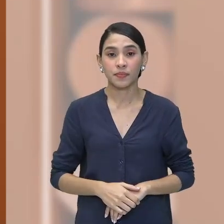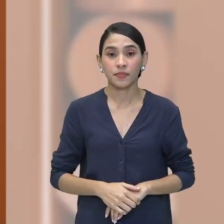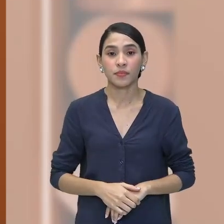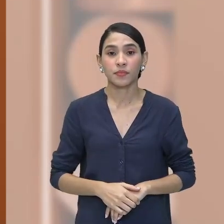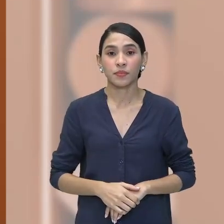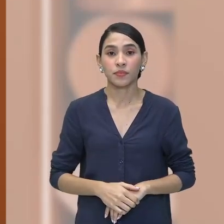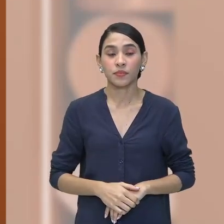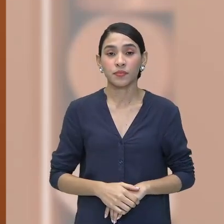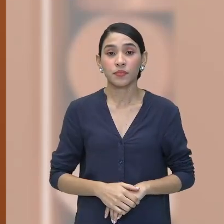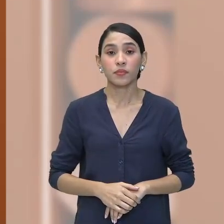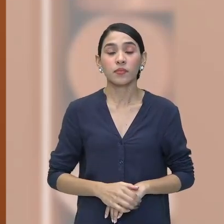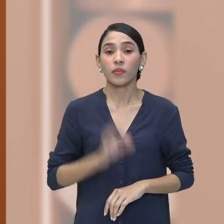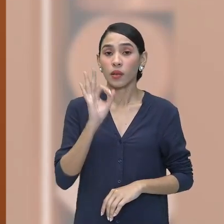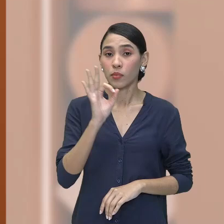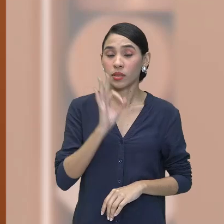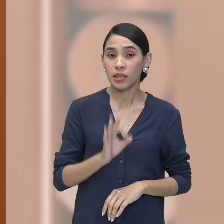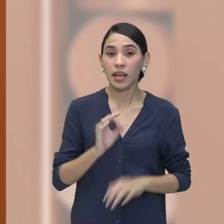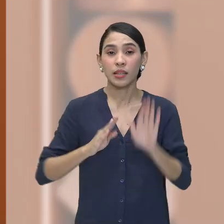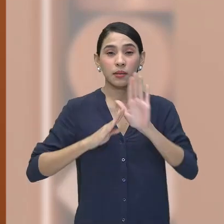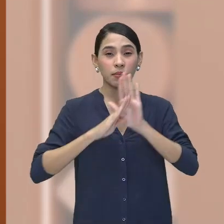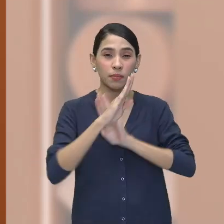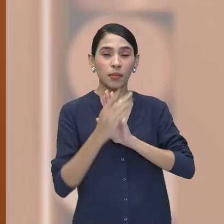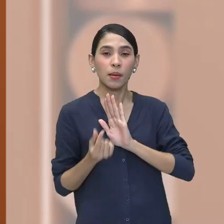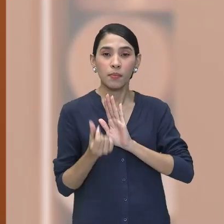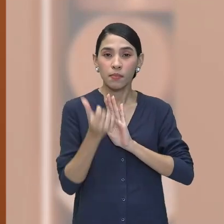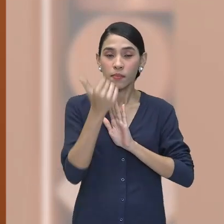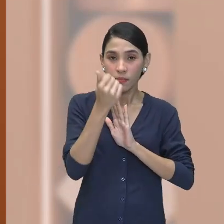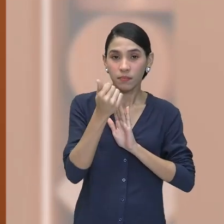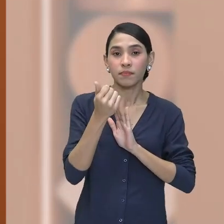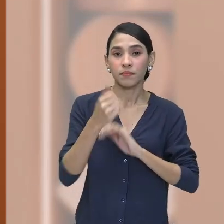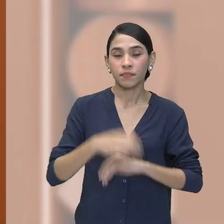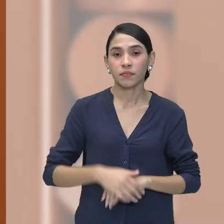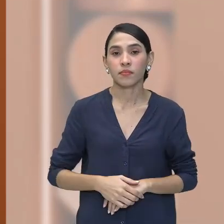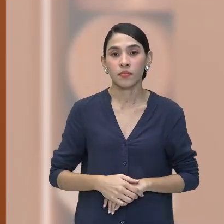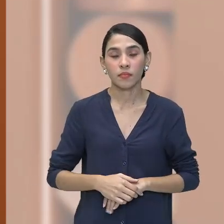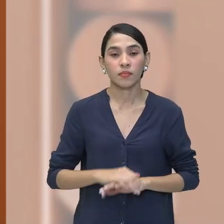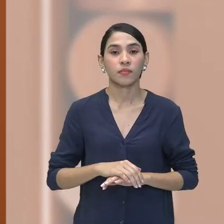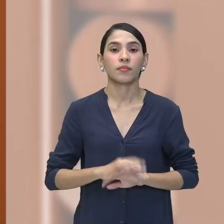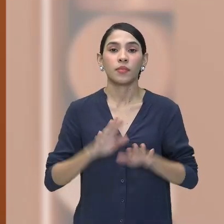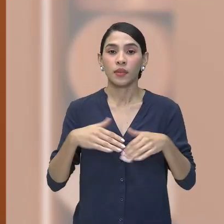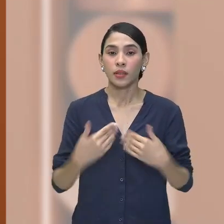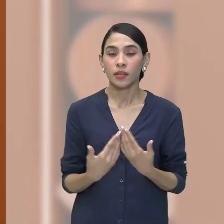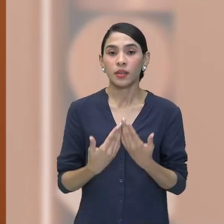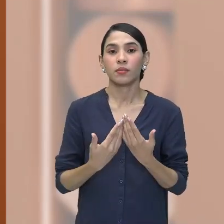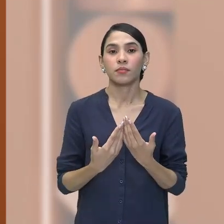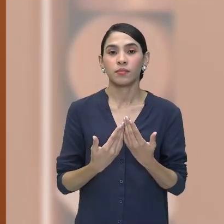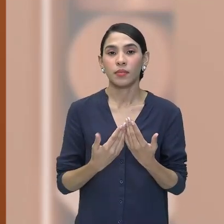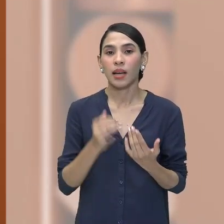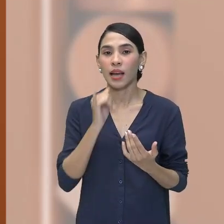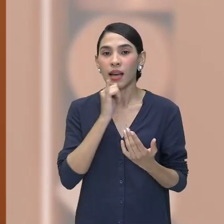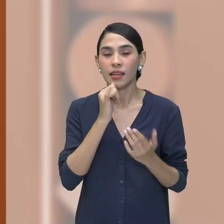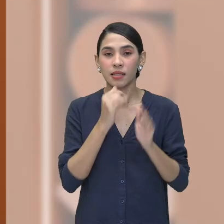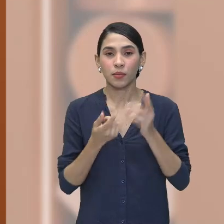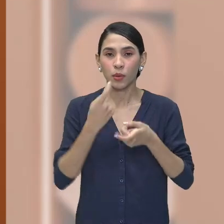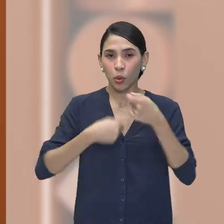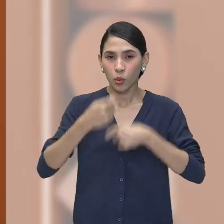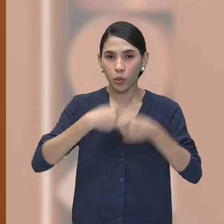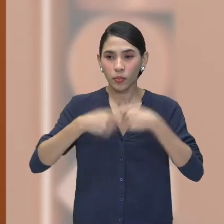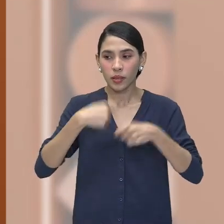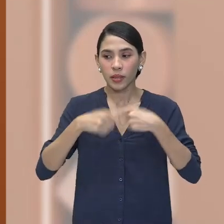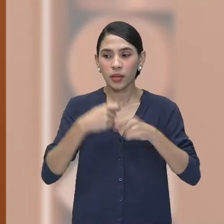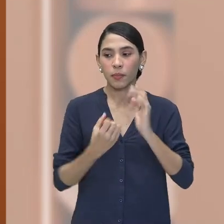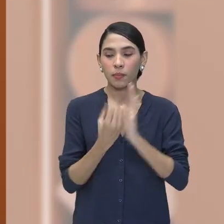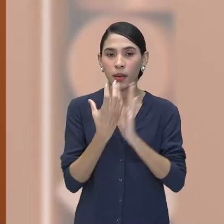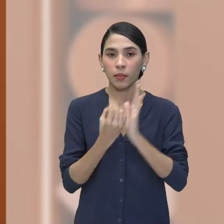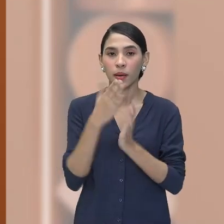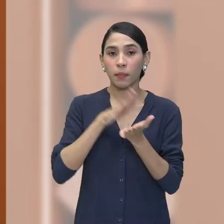da grande porcentagem de inflação que vai ser gerada por conta disso, da emissão desordenada de papel moeda, ok? Vamos